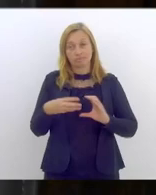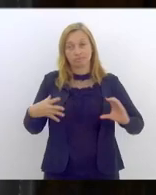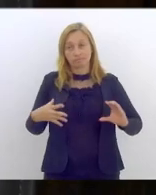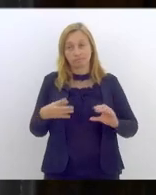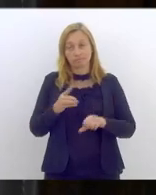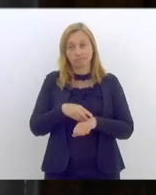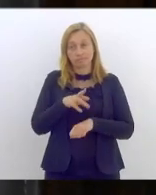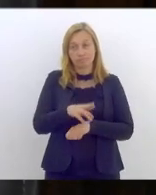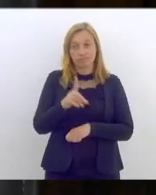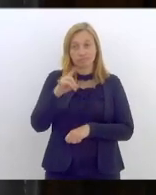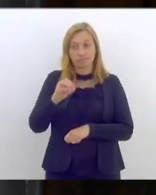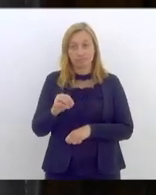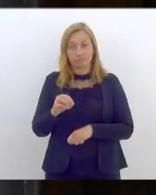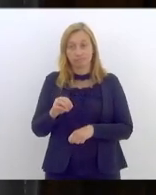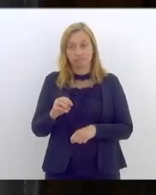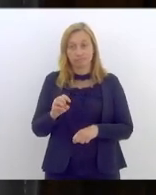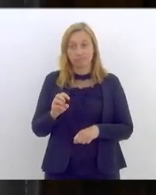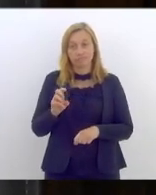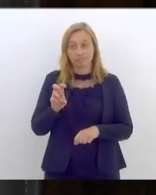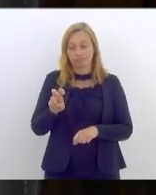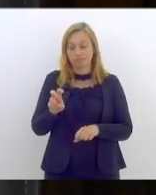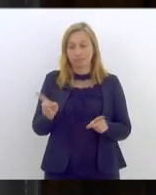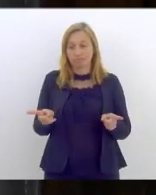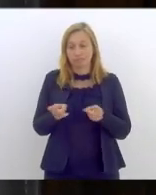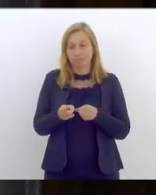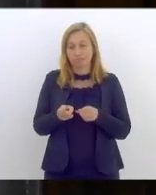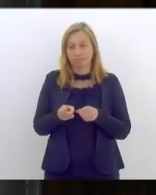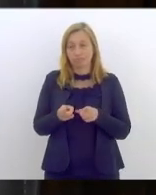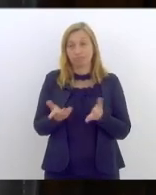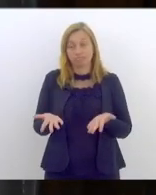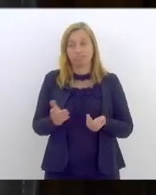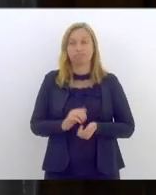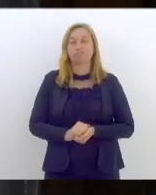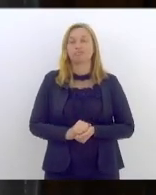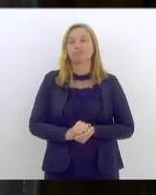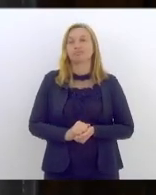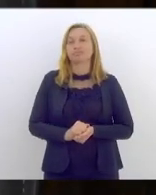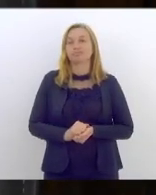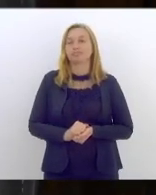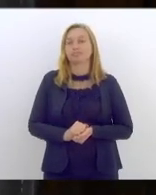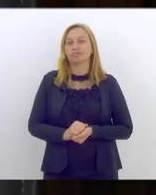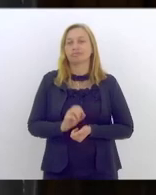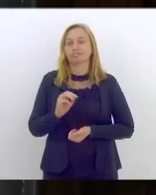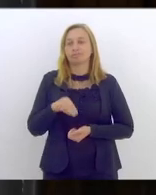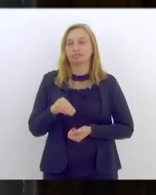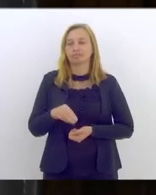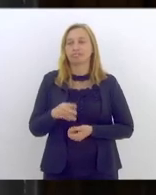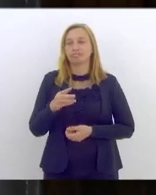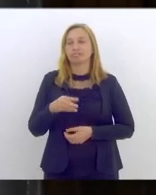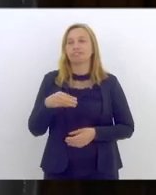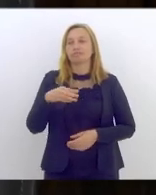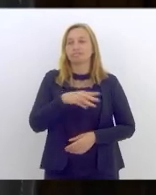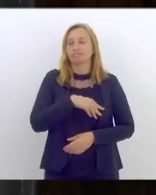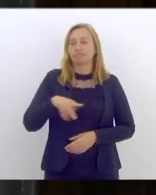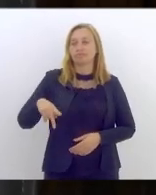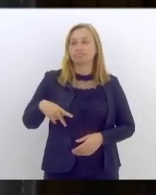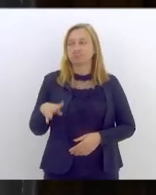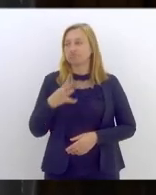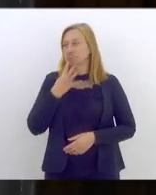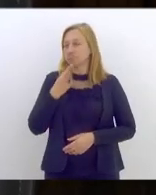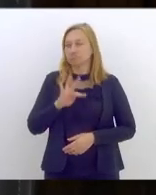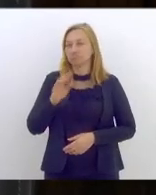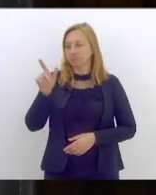esse tempo seria efetivamente muito curto nós estamos hoje no Dia Nacional do Ministério Público eu não conheço